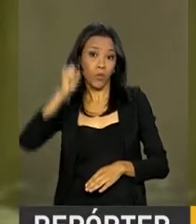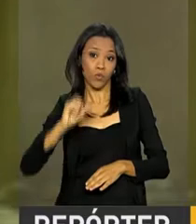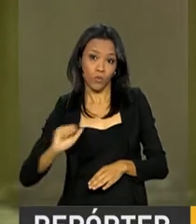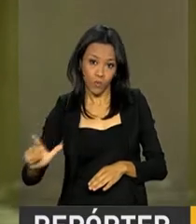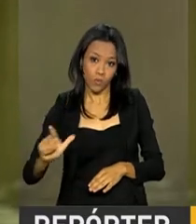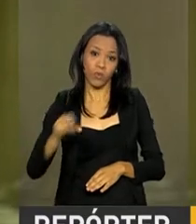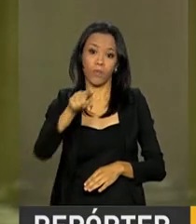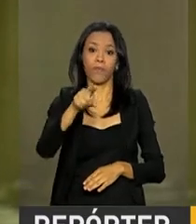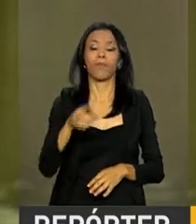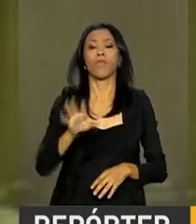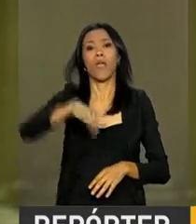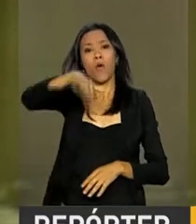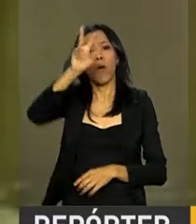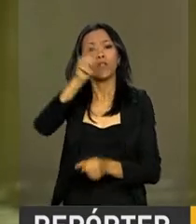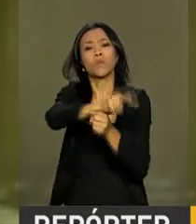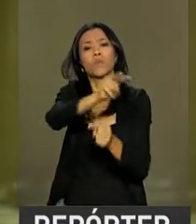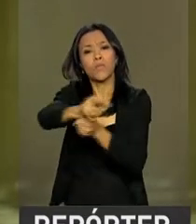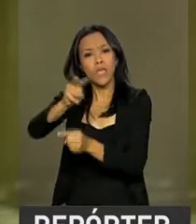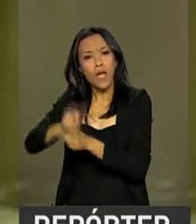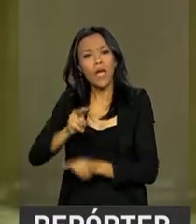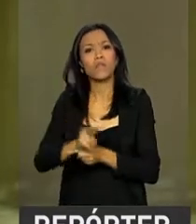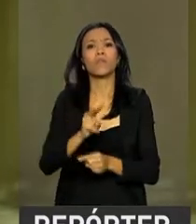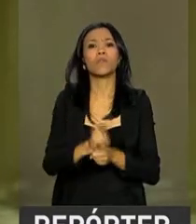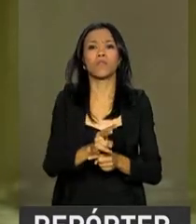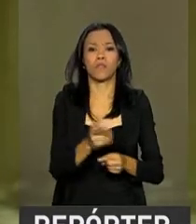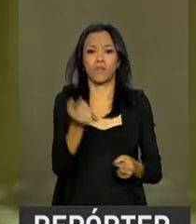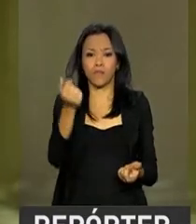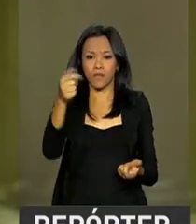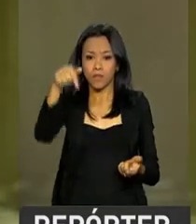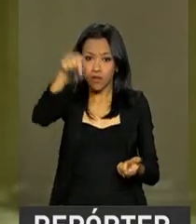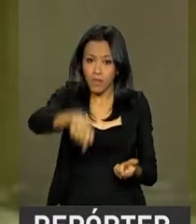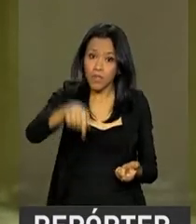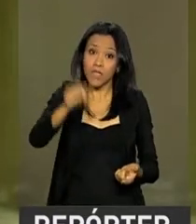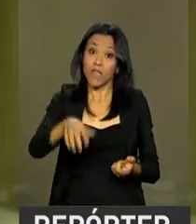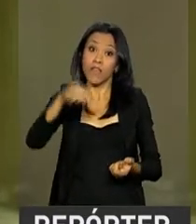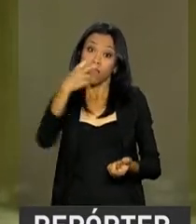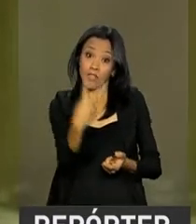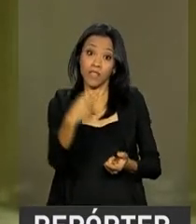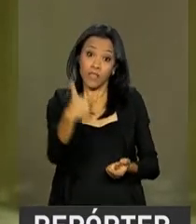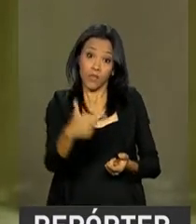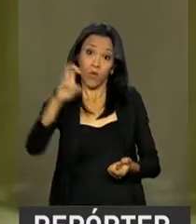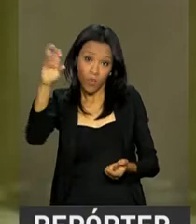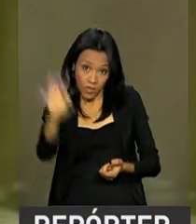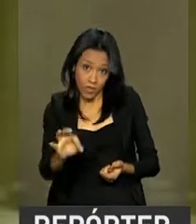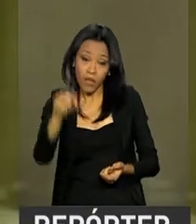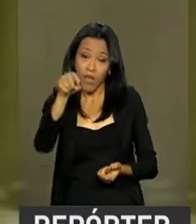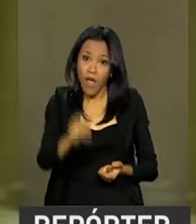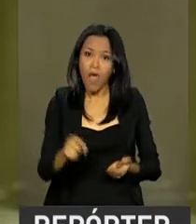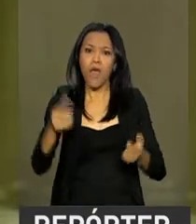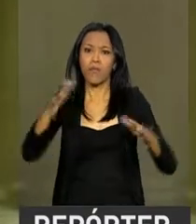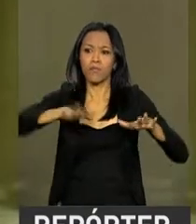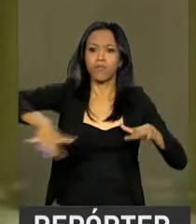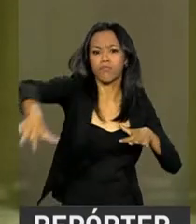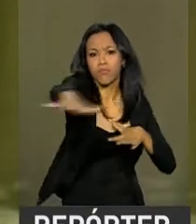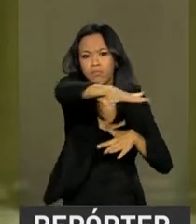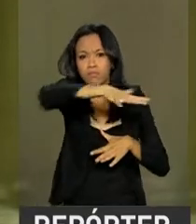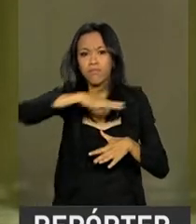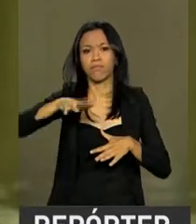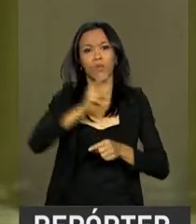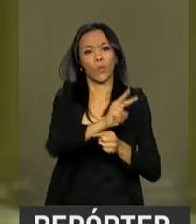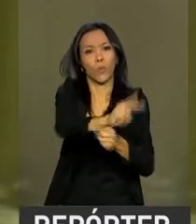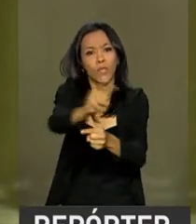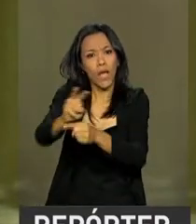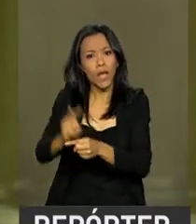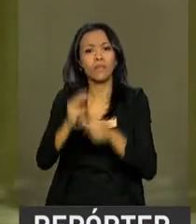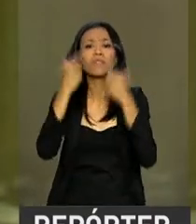do país os dados mostram que cerca de 85% da planície pantaneira ainda está conservada com